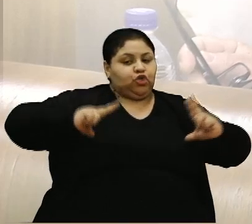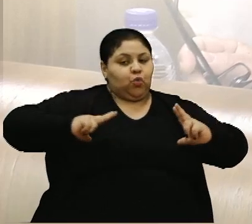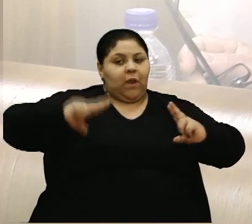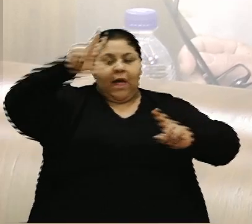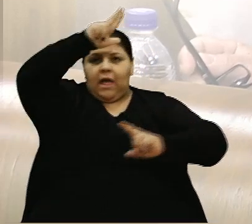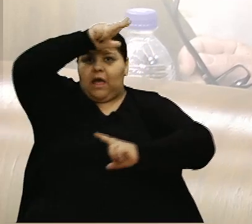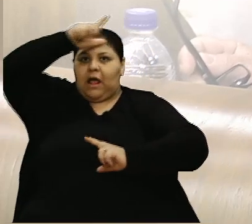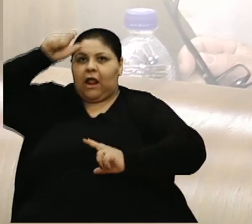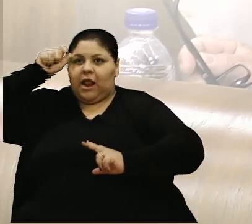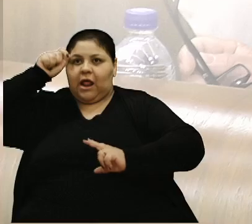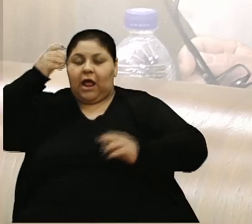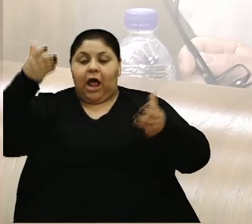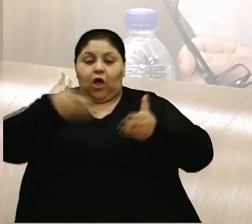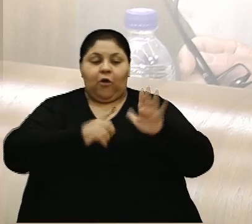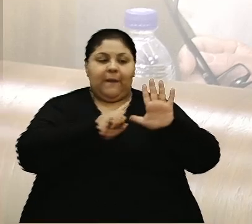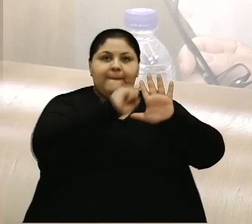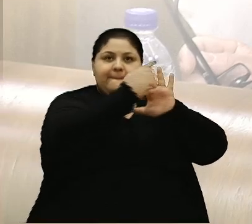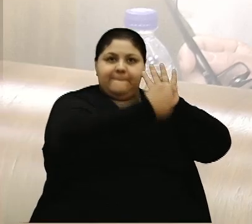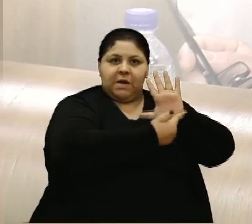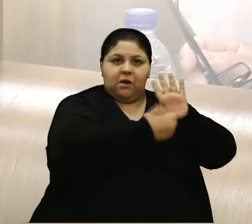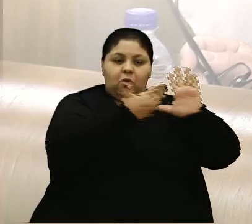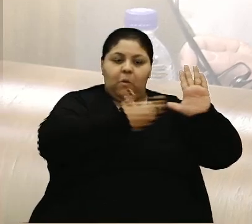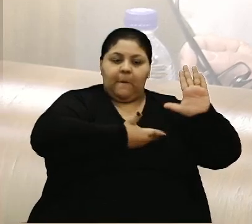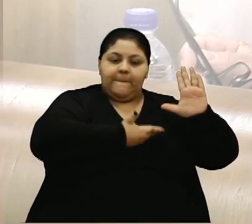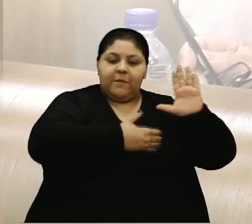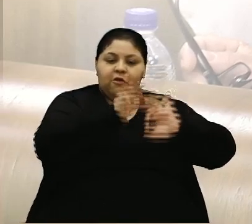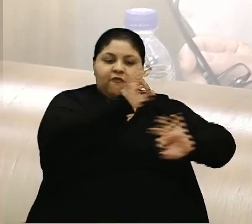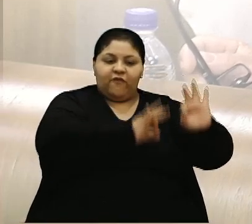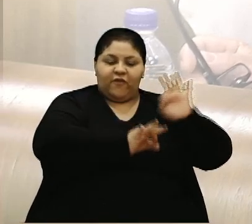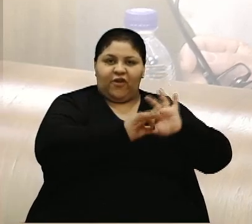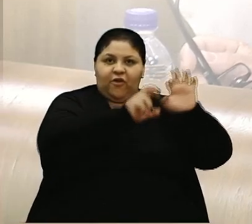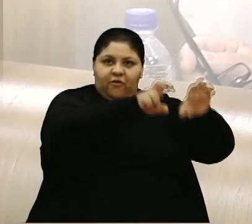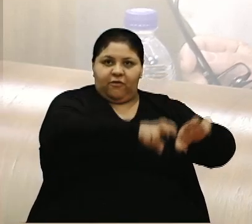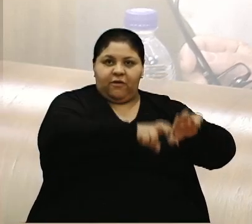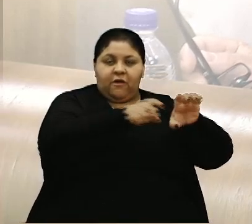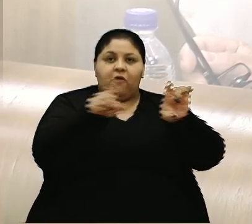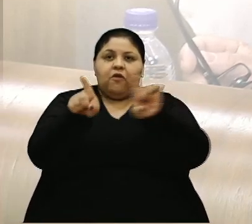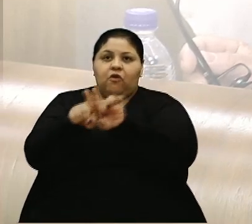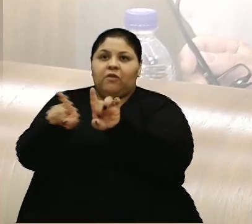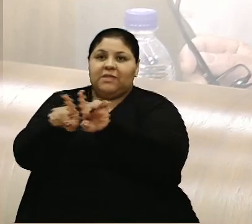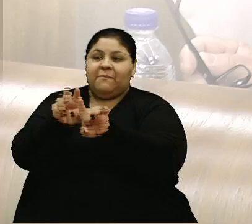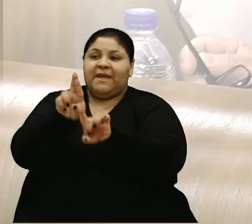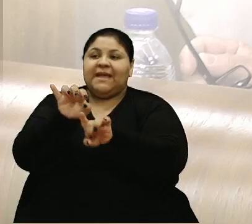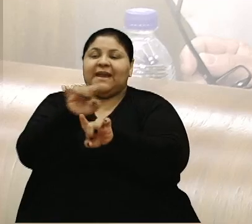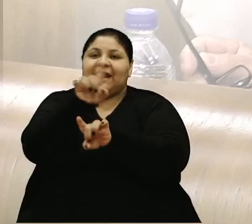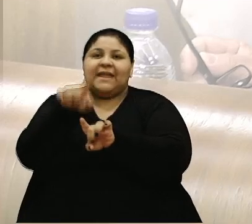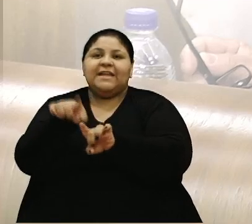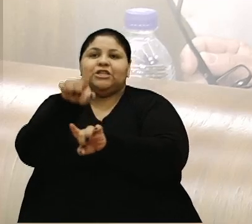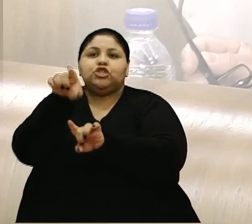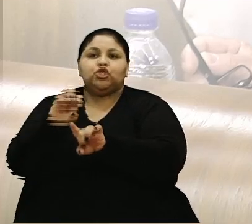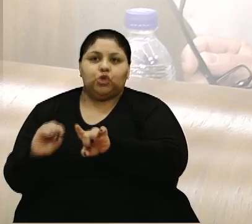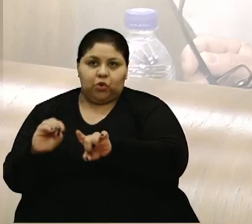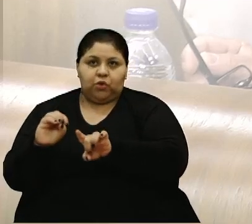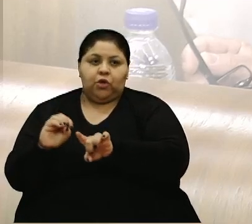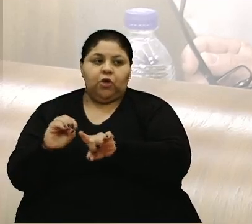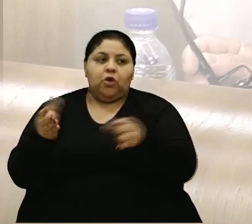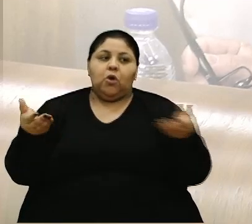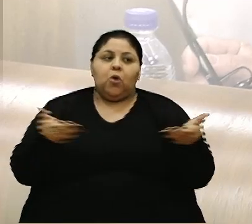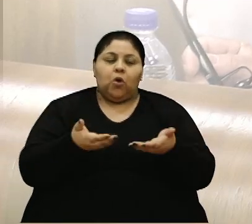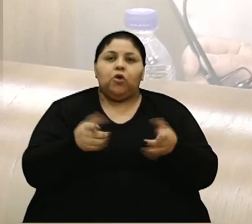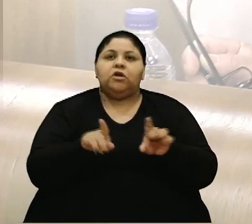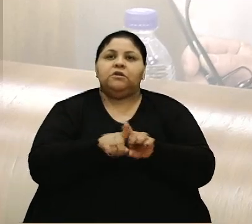que vai coordenar, então, Fazenda Souza e também a do Risso. Maravilha. Nós também